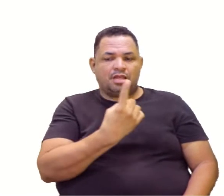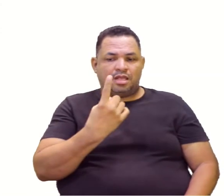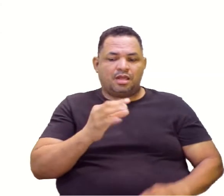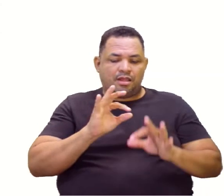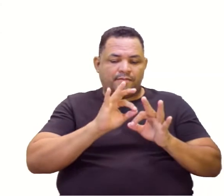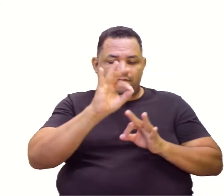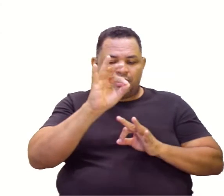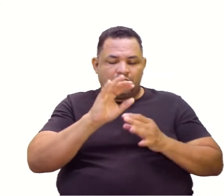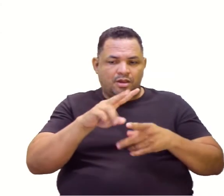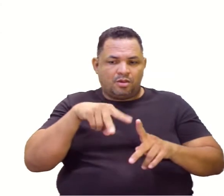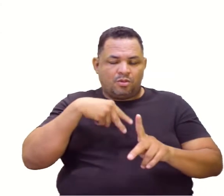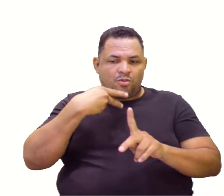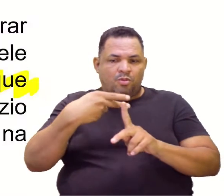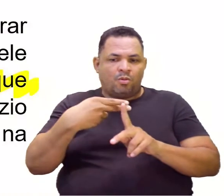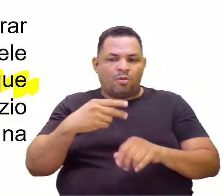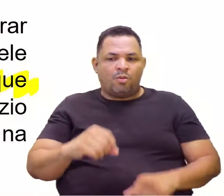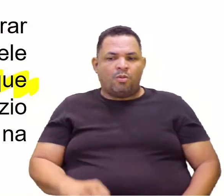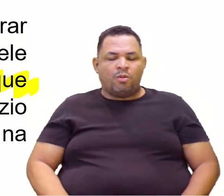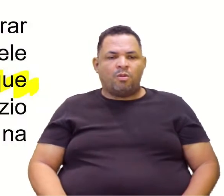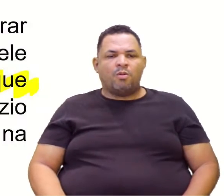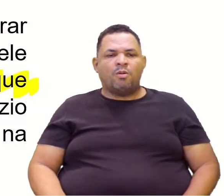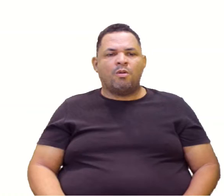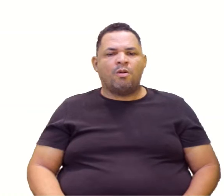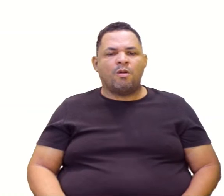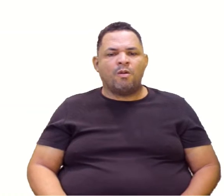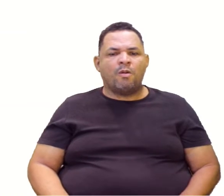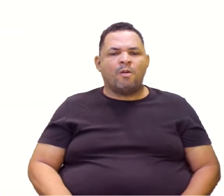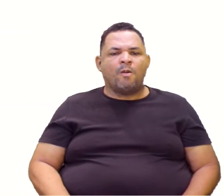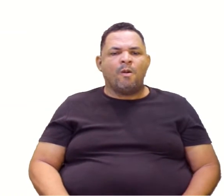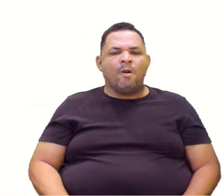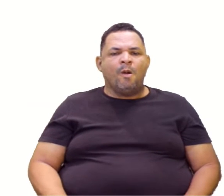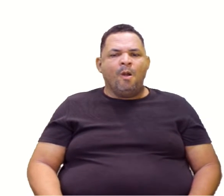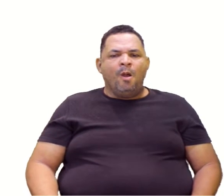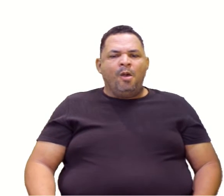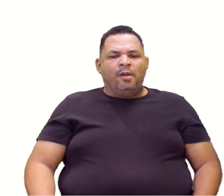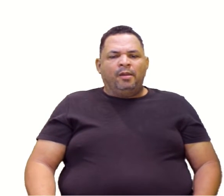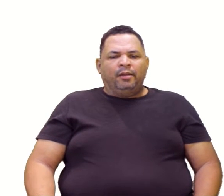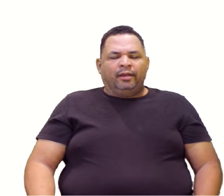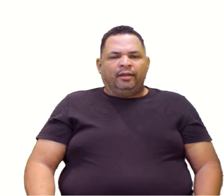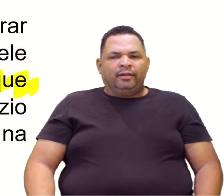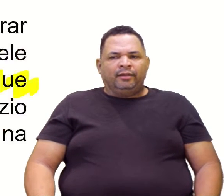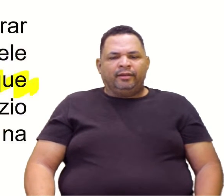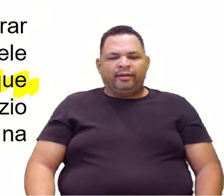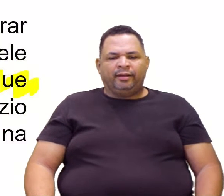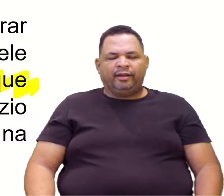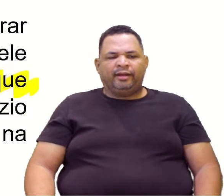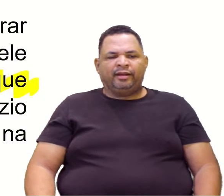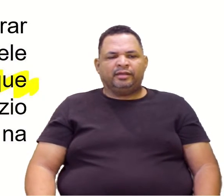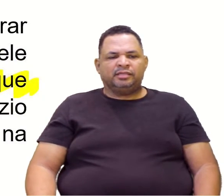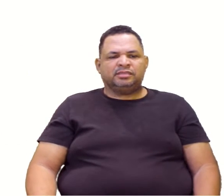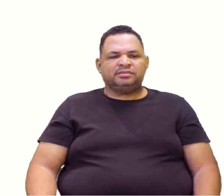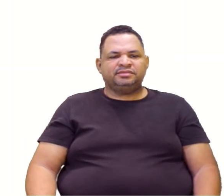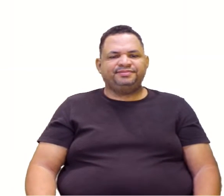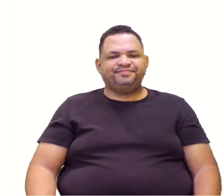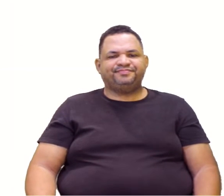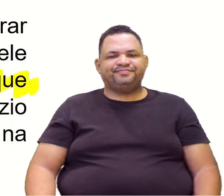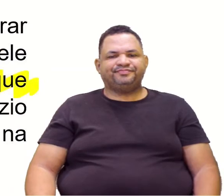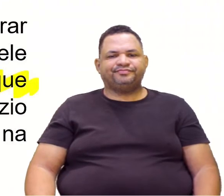metro quadrado, não é? Isso. Eu tenho que multiplicar aquilo lá por 800? Tem que multiplicar por 800, certo? Certo. Então, vamos lá, vamos aqui,